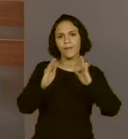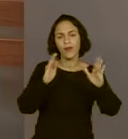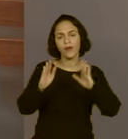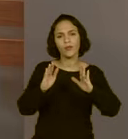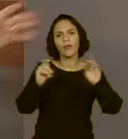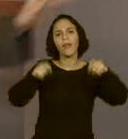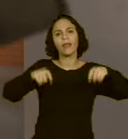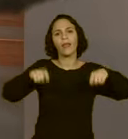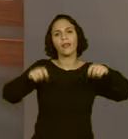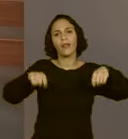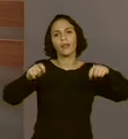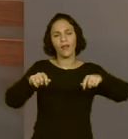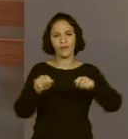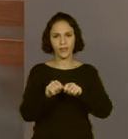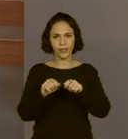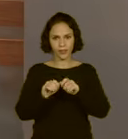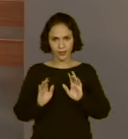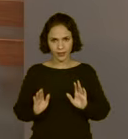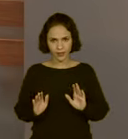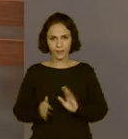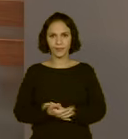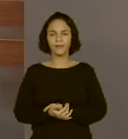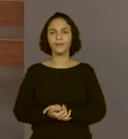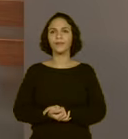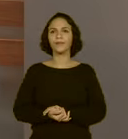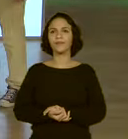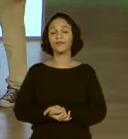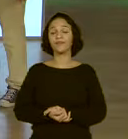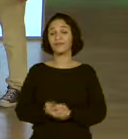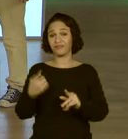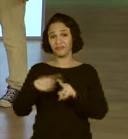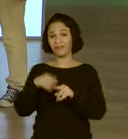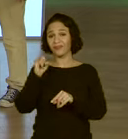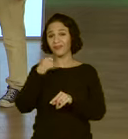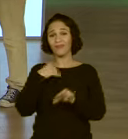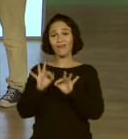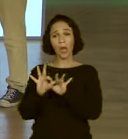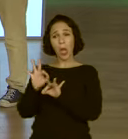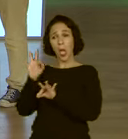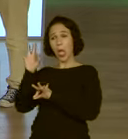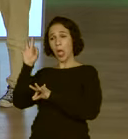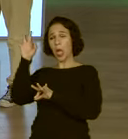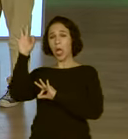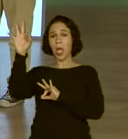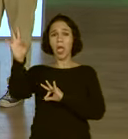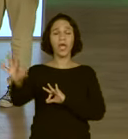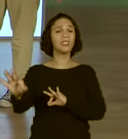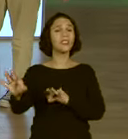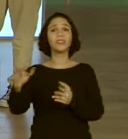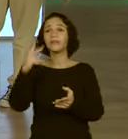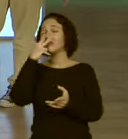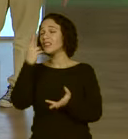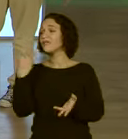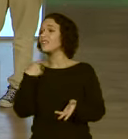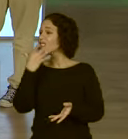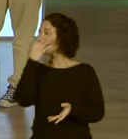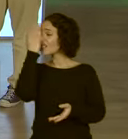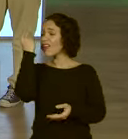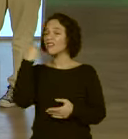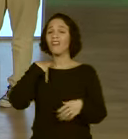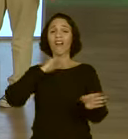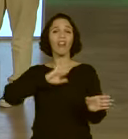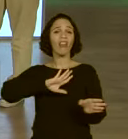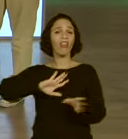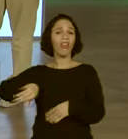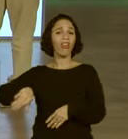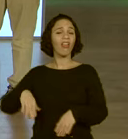seja possível de realizar. Porque se você coloca algo muito longe, você acaba esquecendo, você deixa